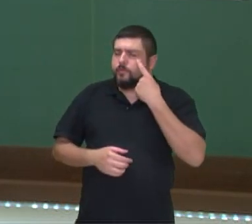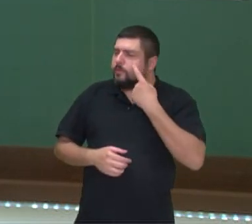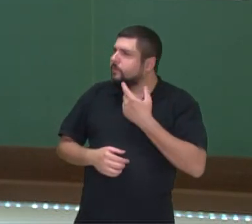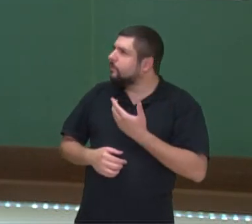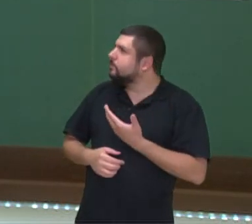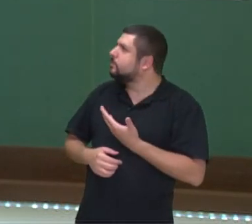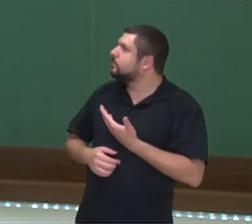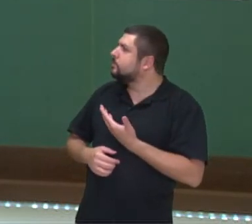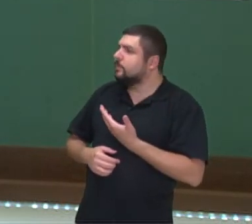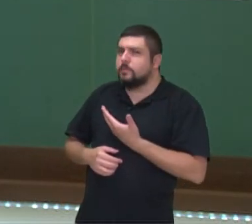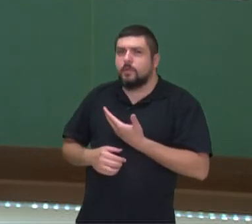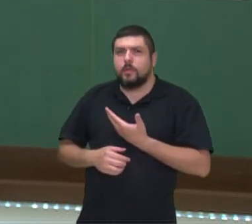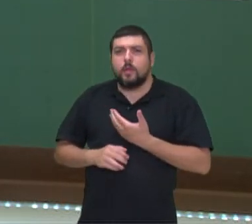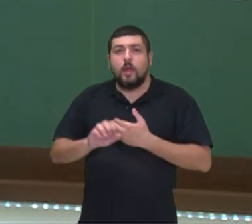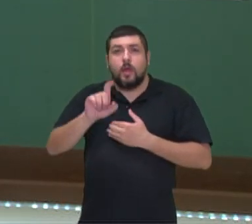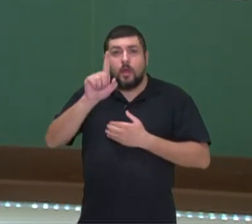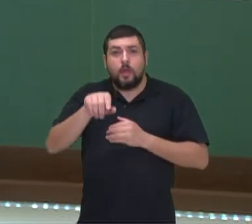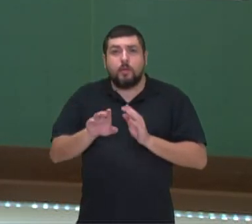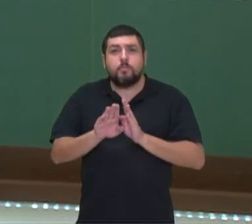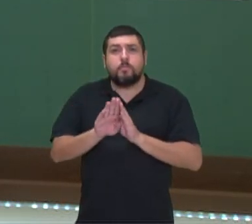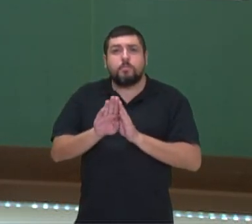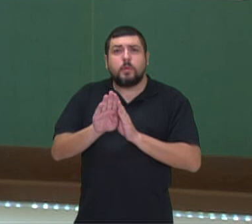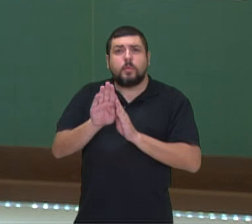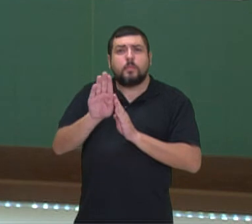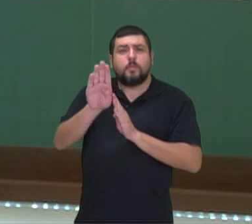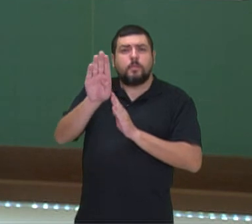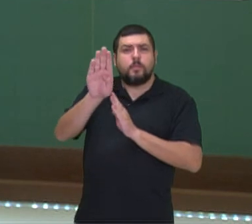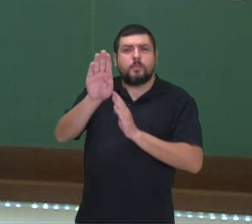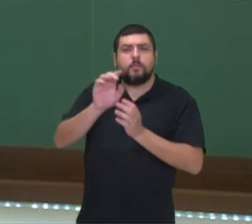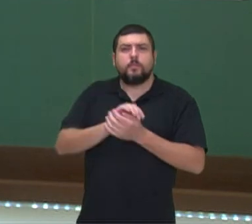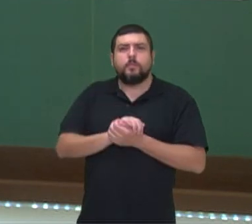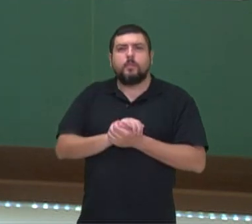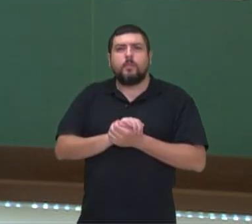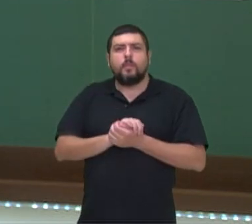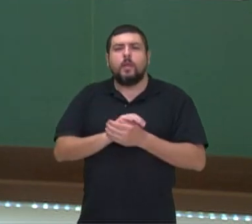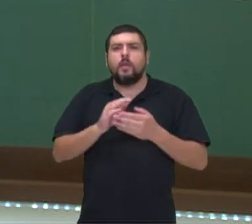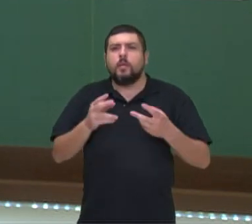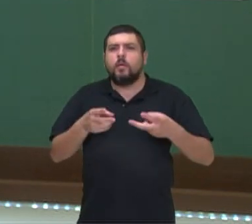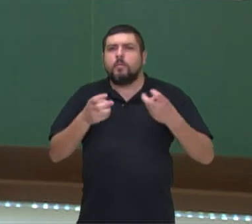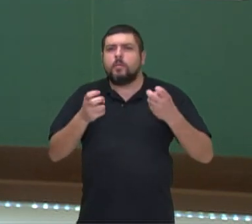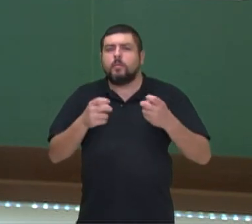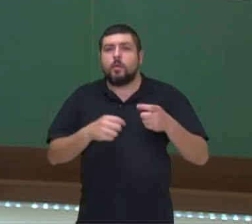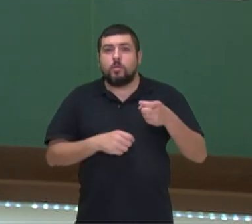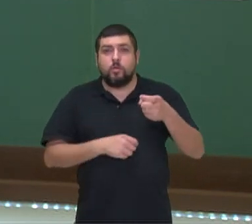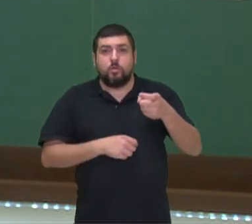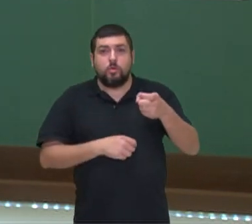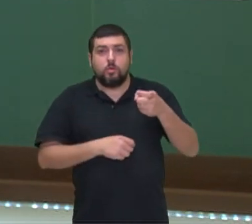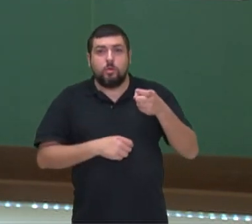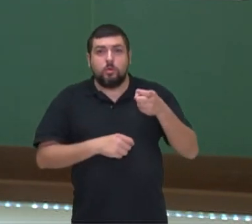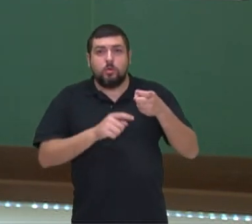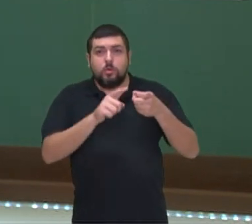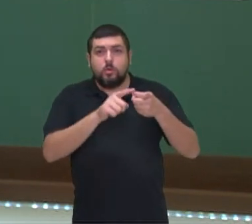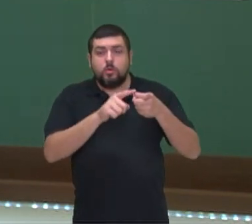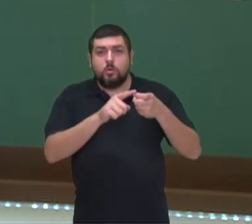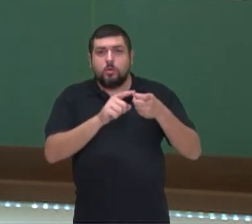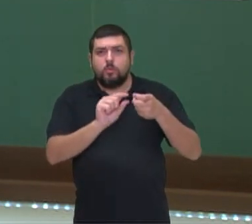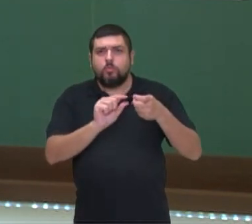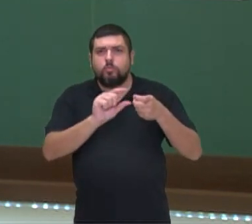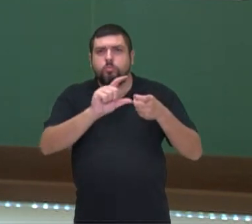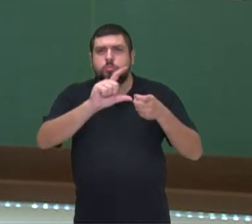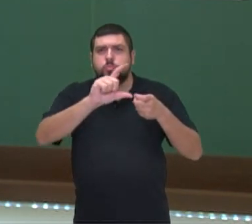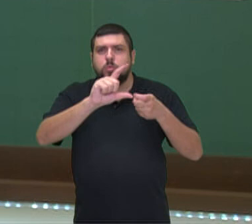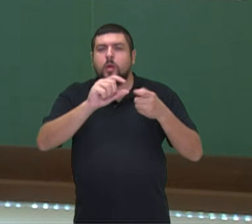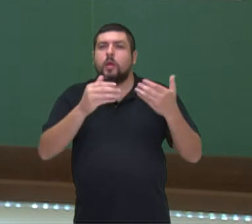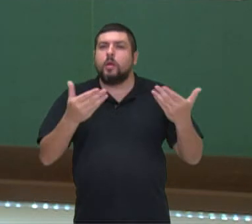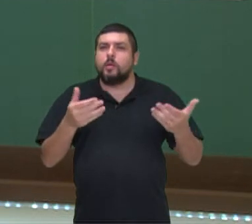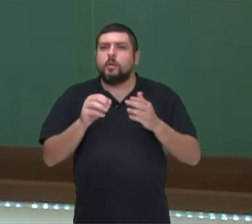reta crescente. Perceba que conforme a gente vai aumentando os valores de x, ela vai crescendo, crescendo, crescendo, tá bom? Então, ela é uma